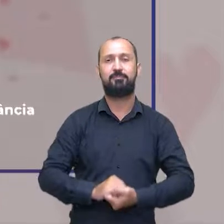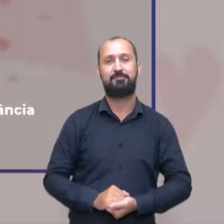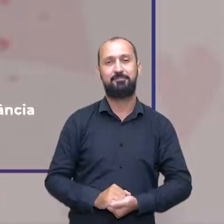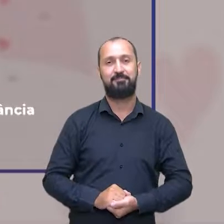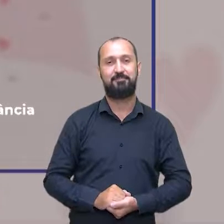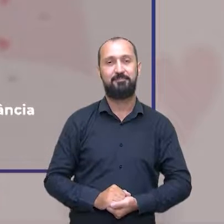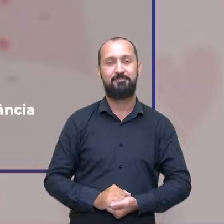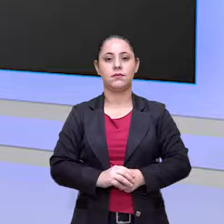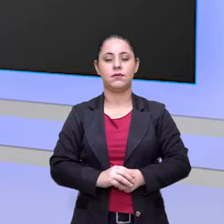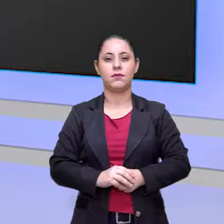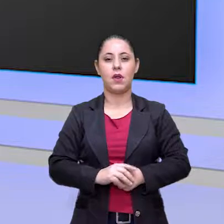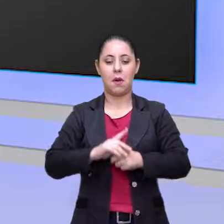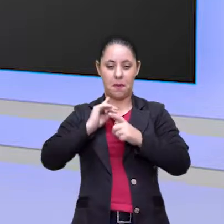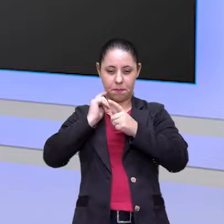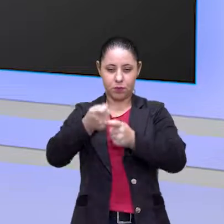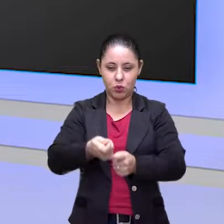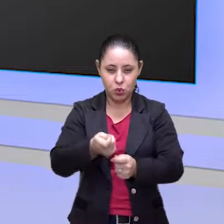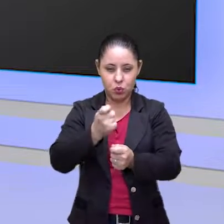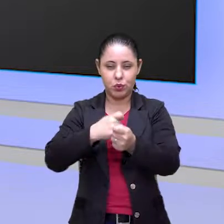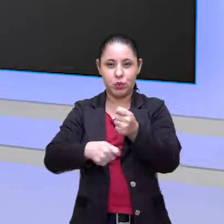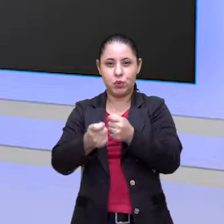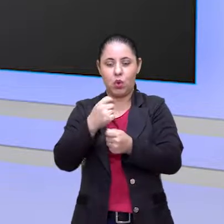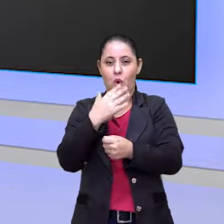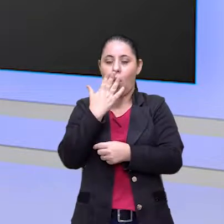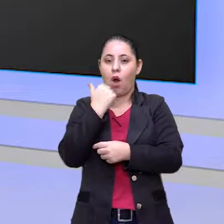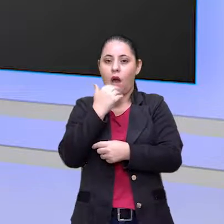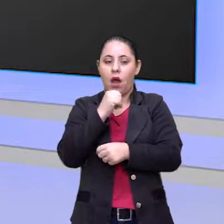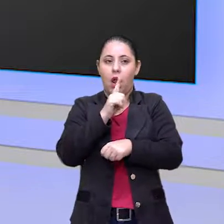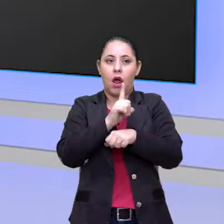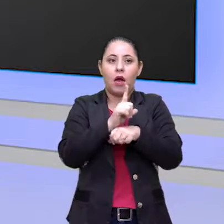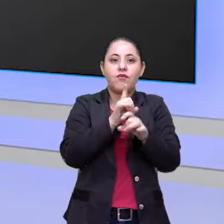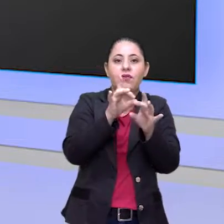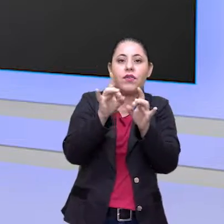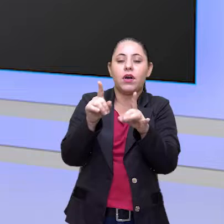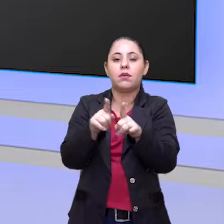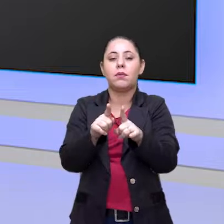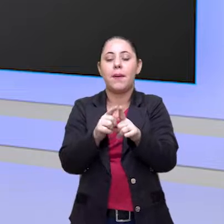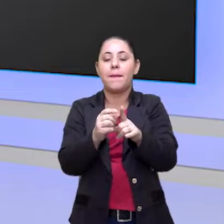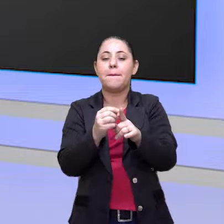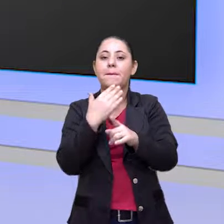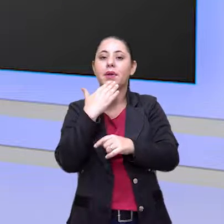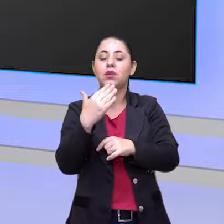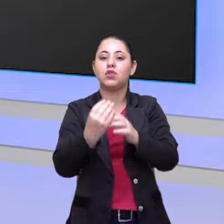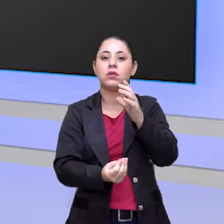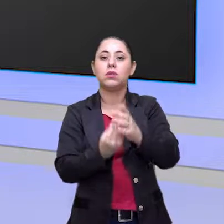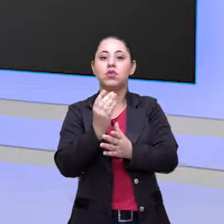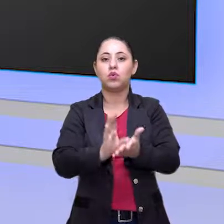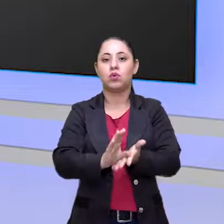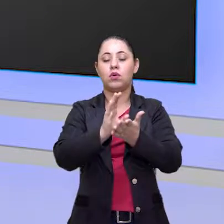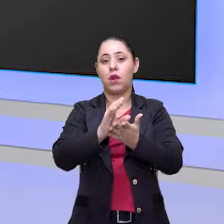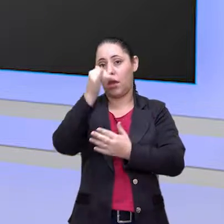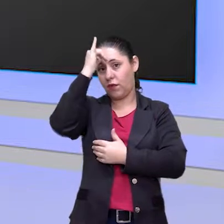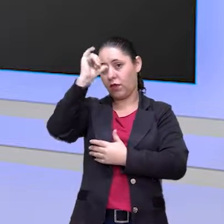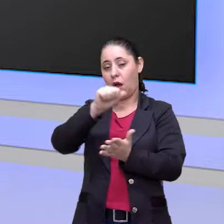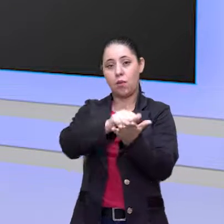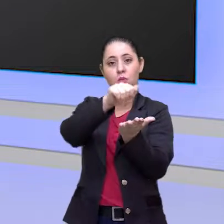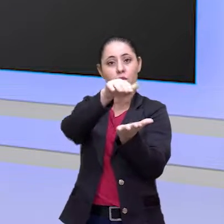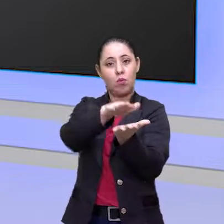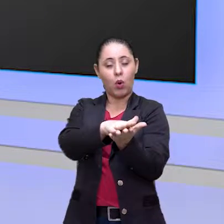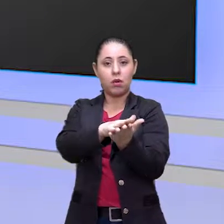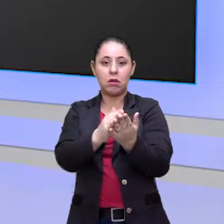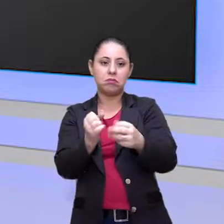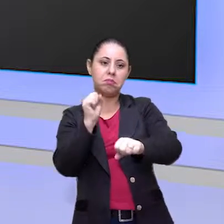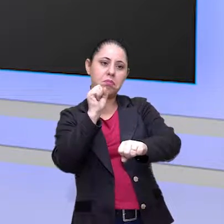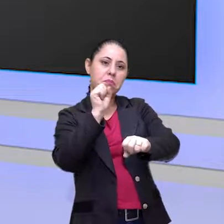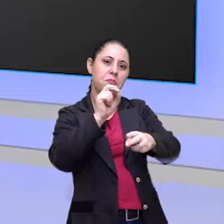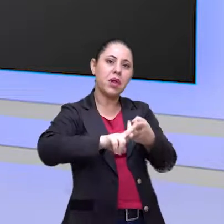mesmo banheiro. Pescadores de subsistência e comerciais pedem a criação de conselho para evitar